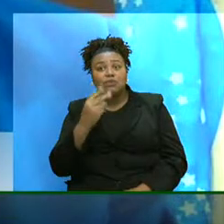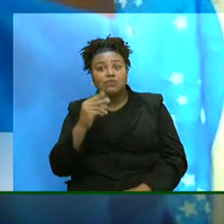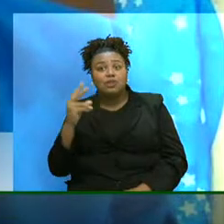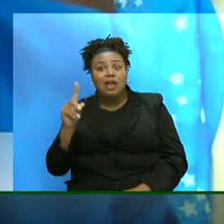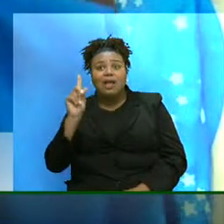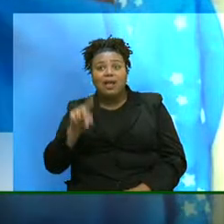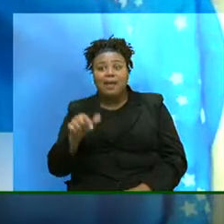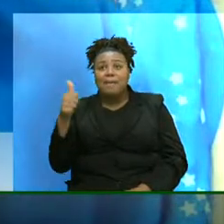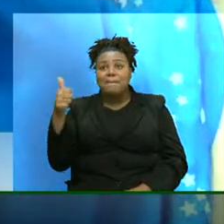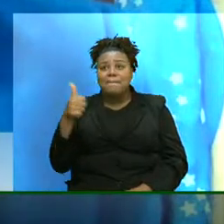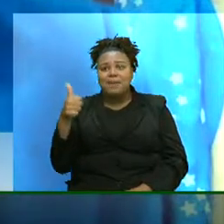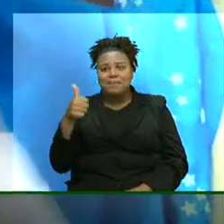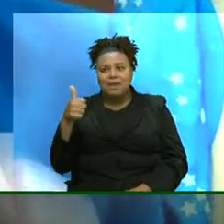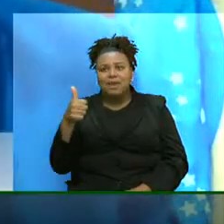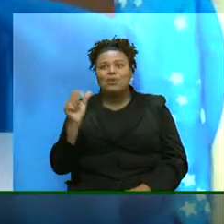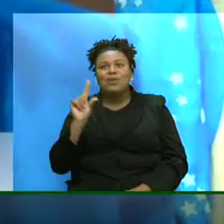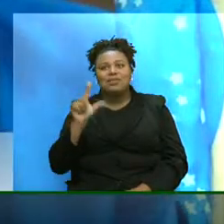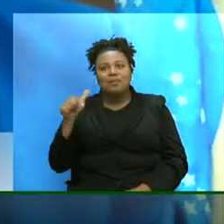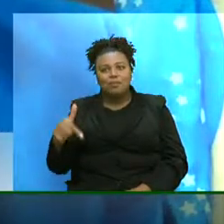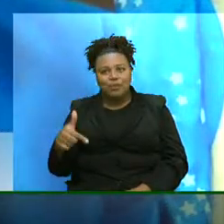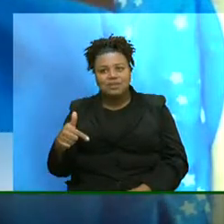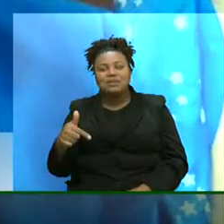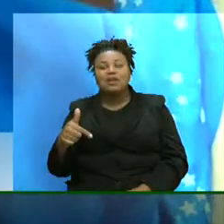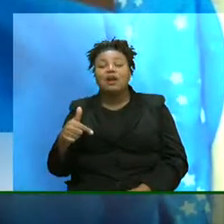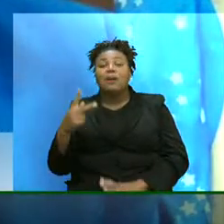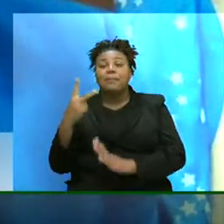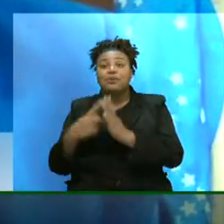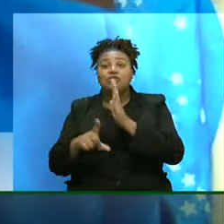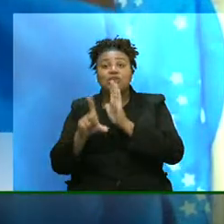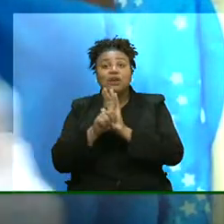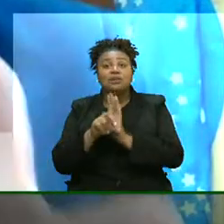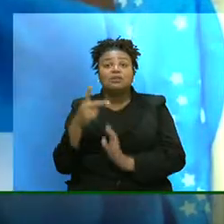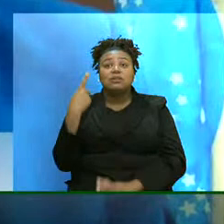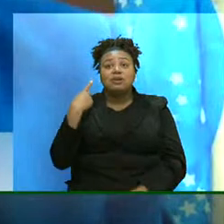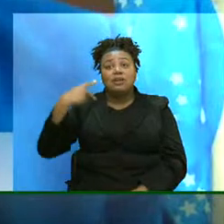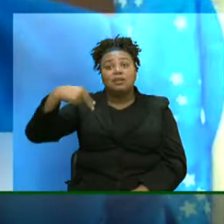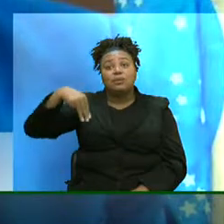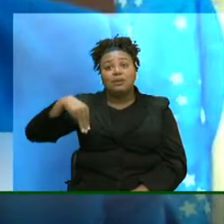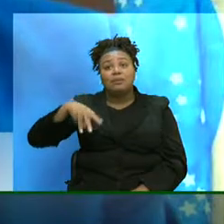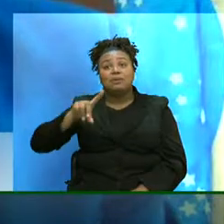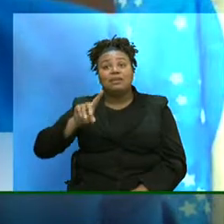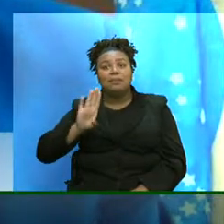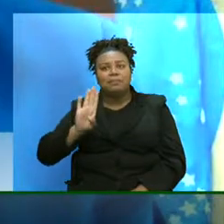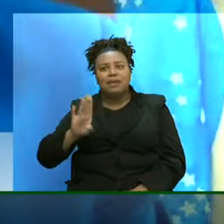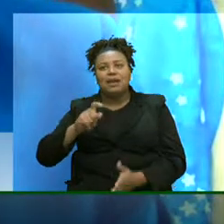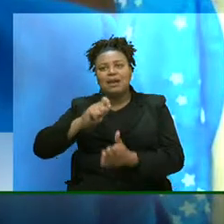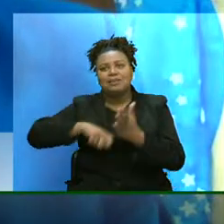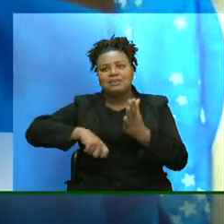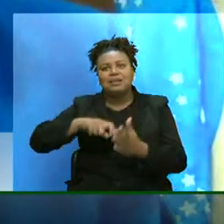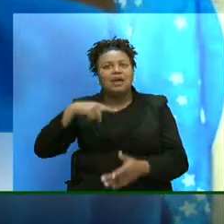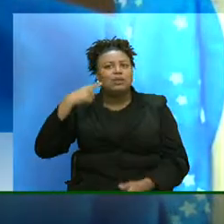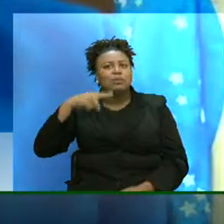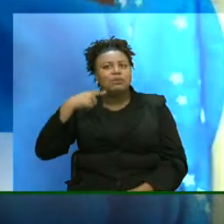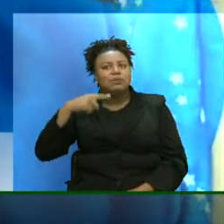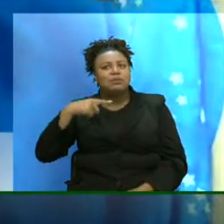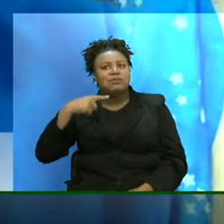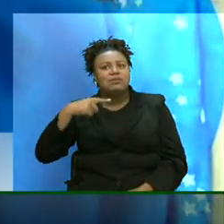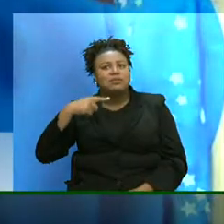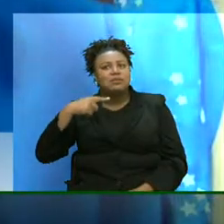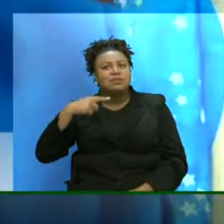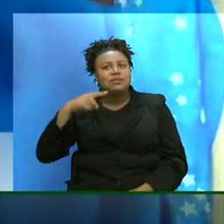foi o primeiro. Posteriormente, veio o projeto da bancada do MDB, assinado pelo